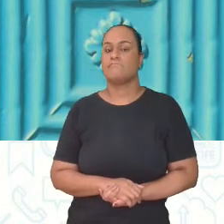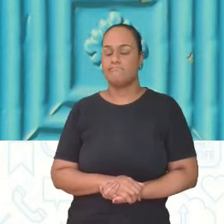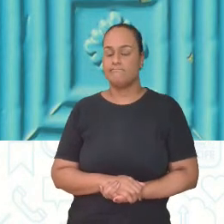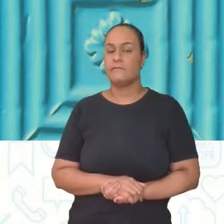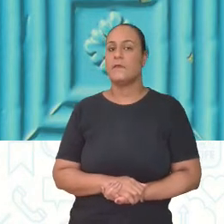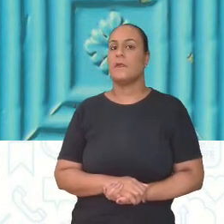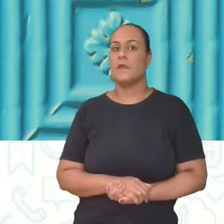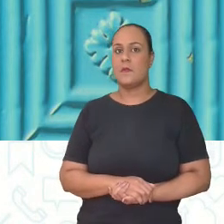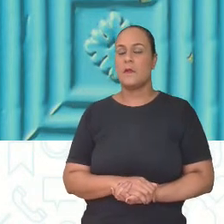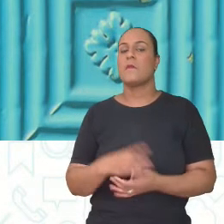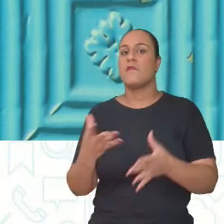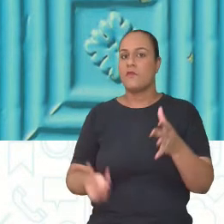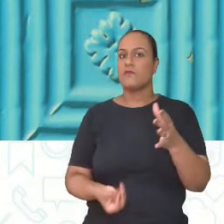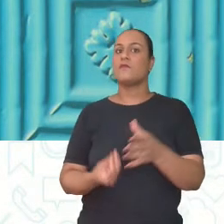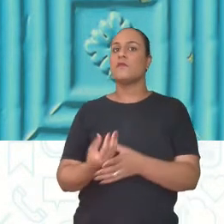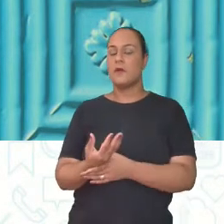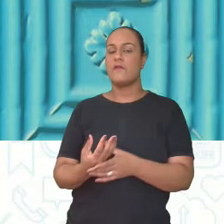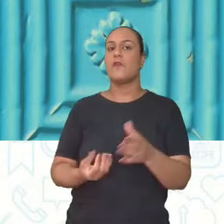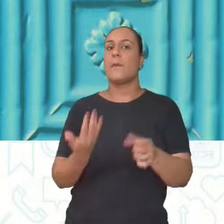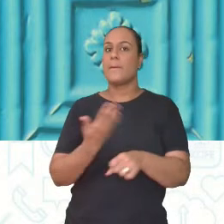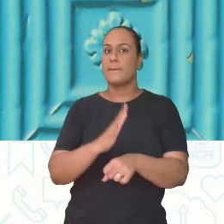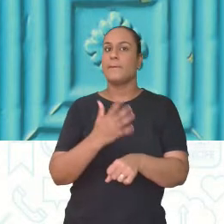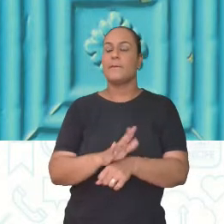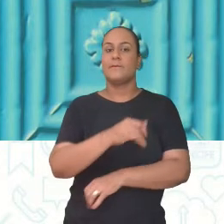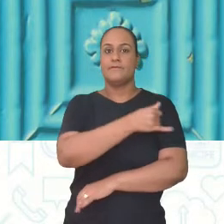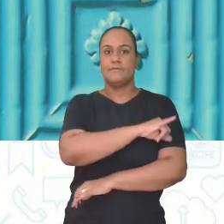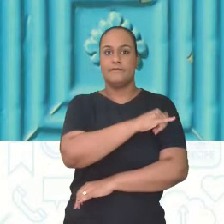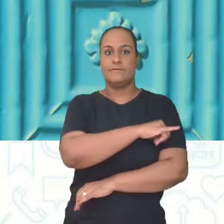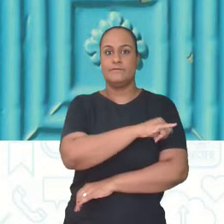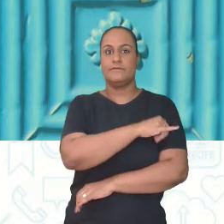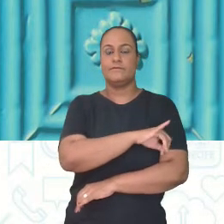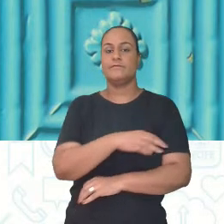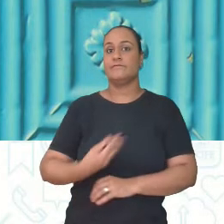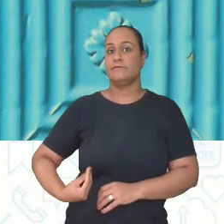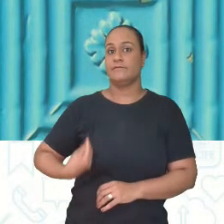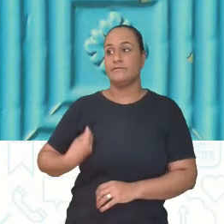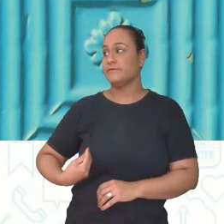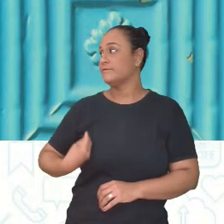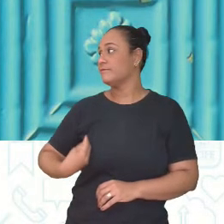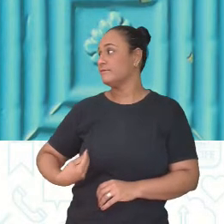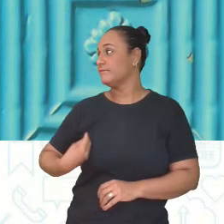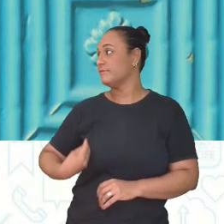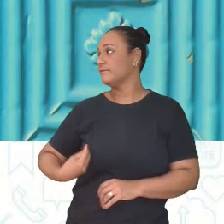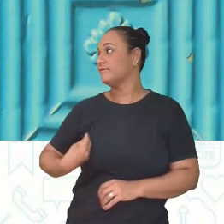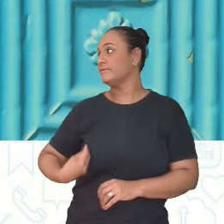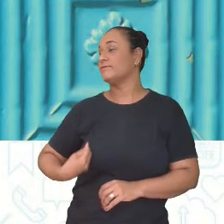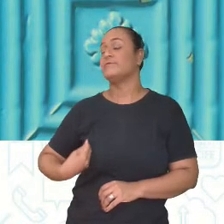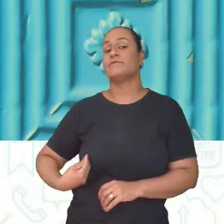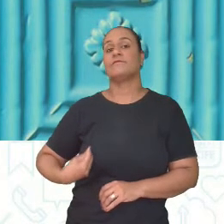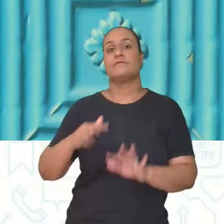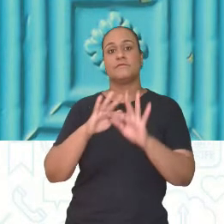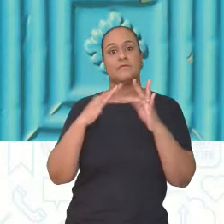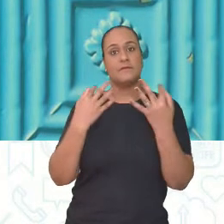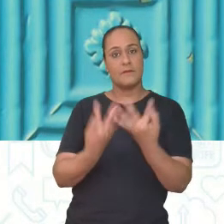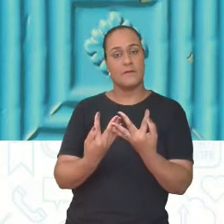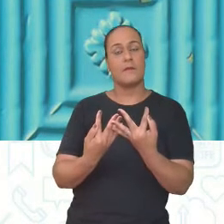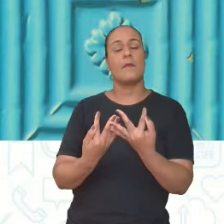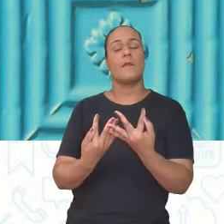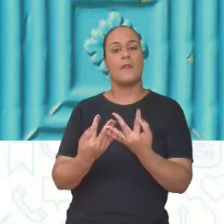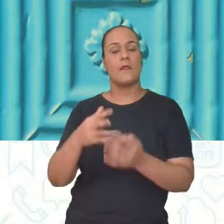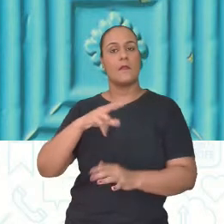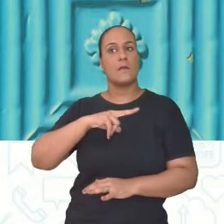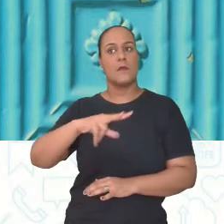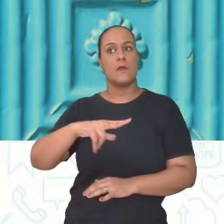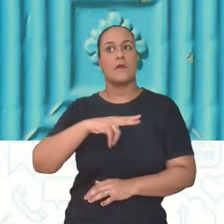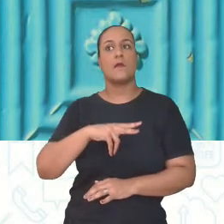colocadas, né, na cidade do Rio de Janeiro. Veja, a presença da família real no Brasil também